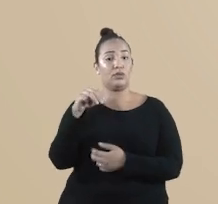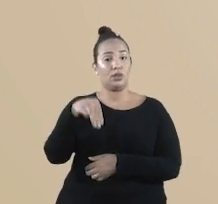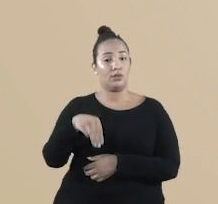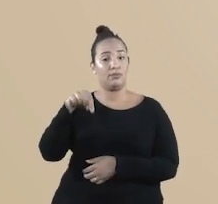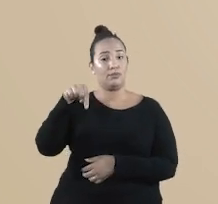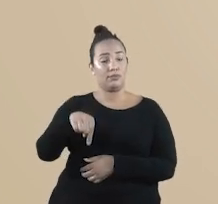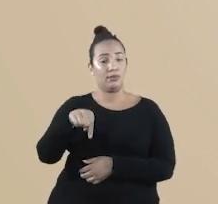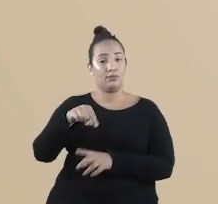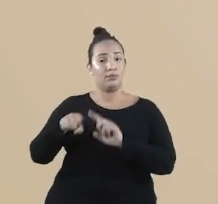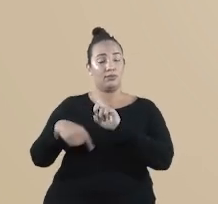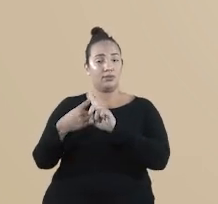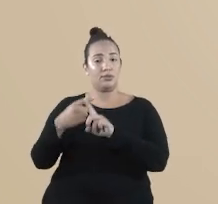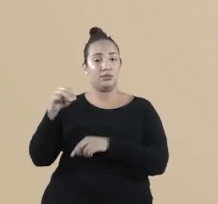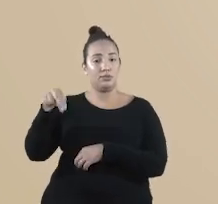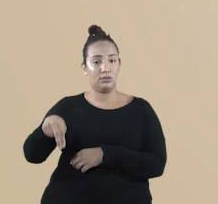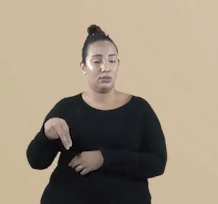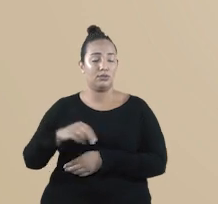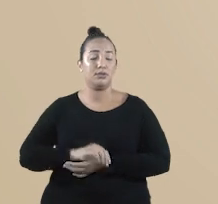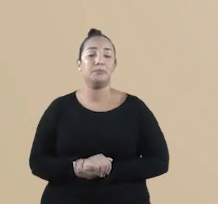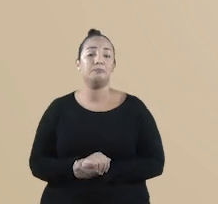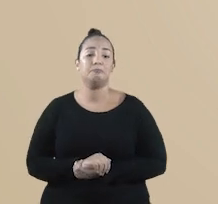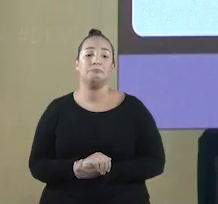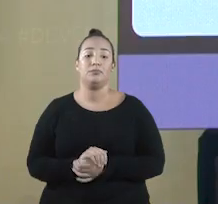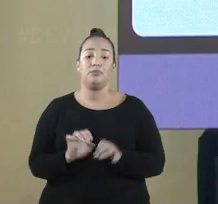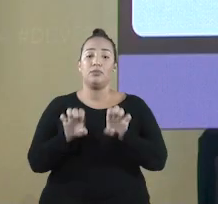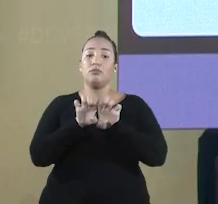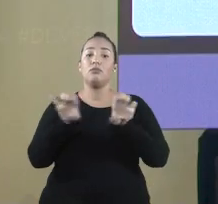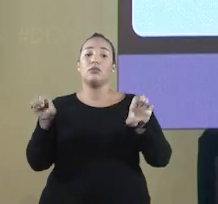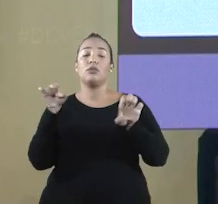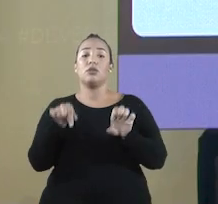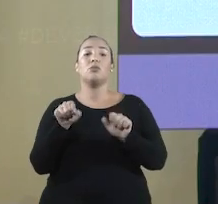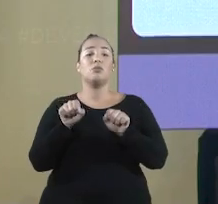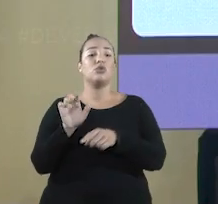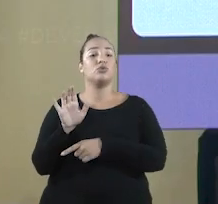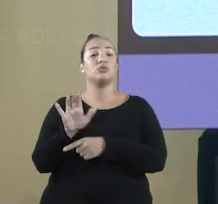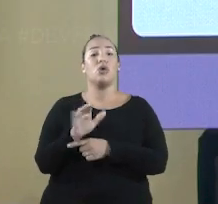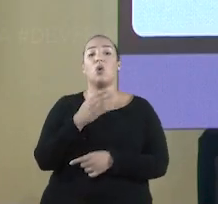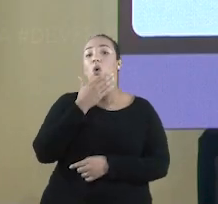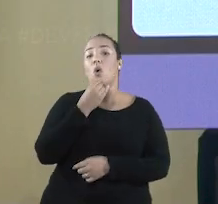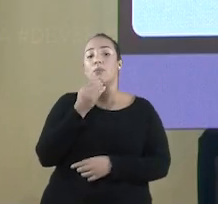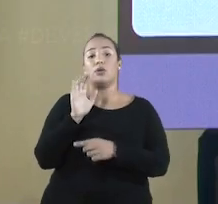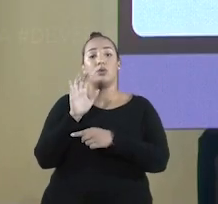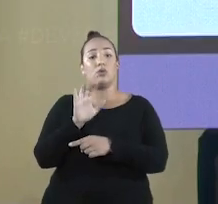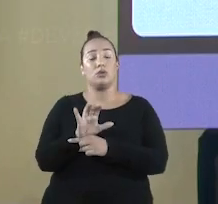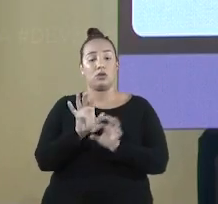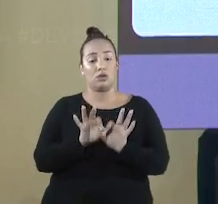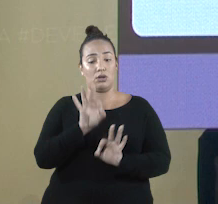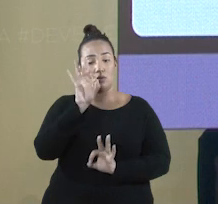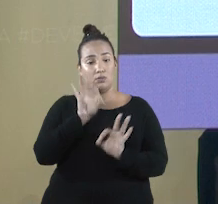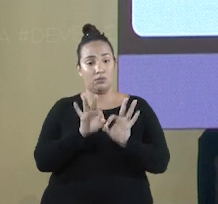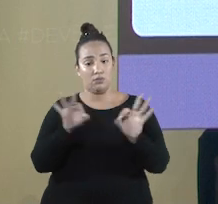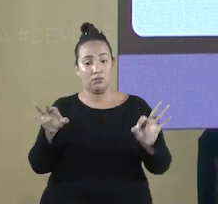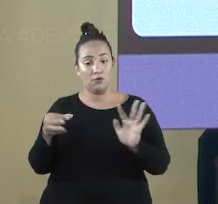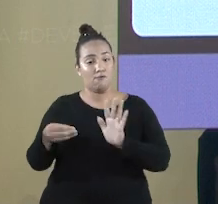H² é igual a M vezes N. Com essa equação, conseguimos ajudar Paulo a encontrar